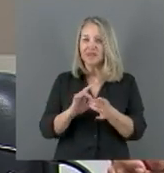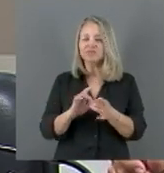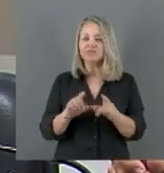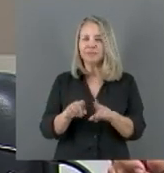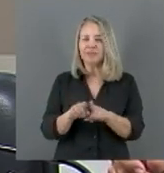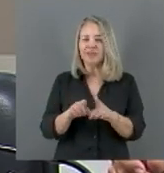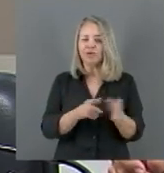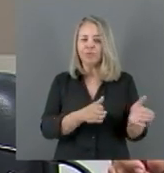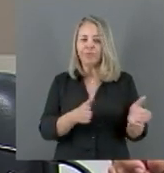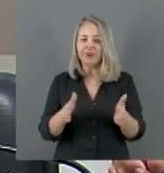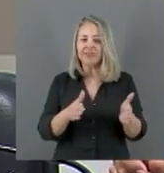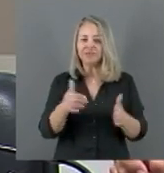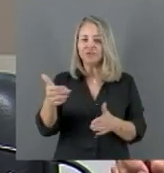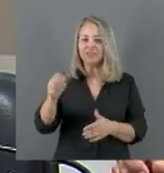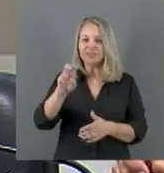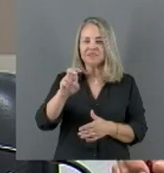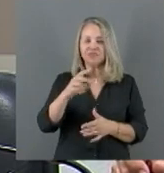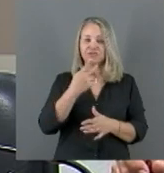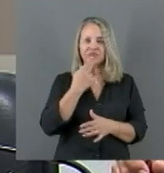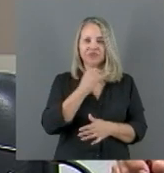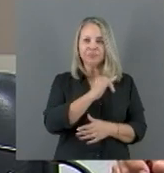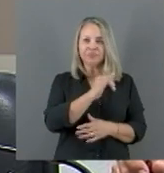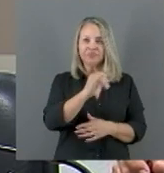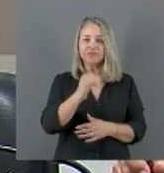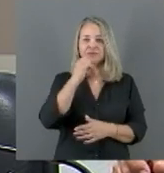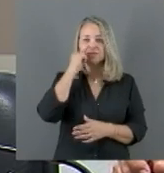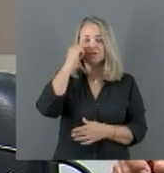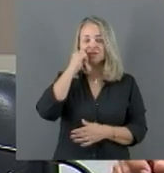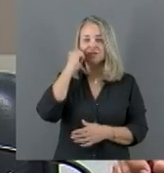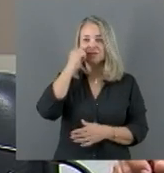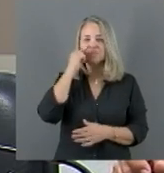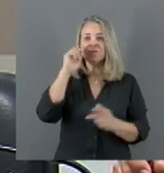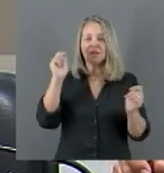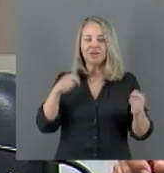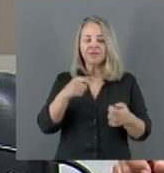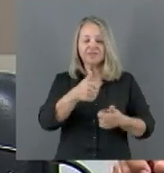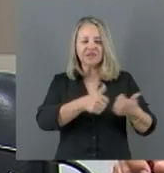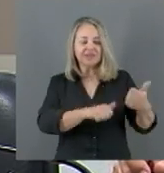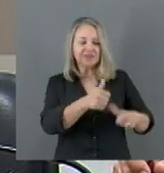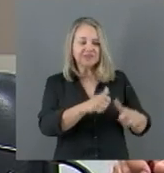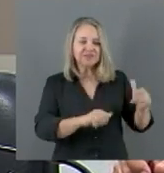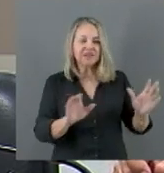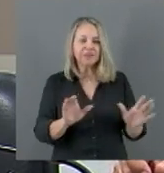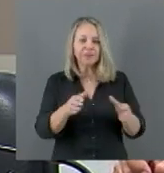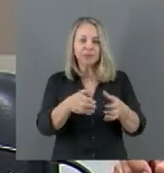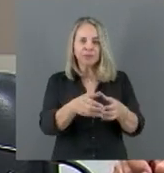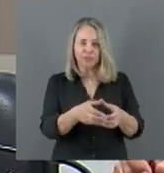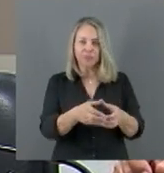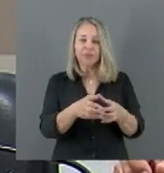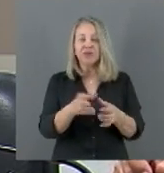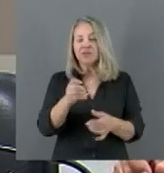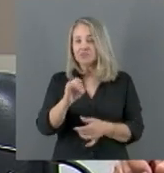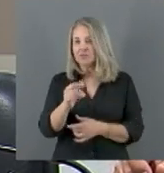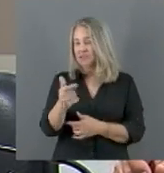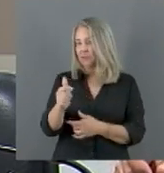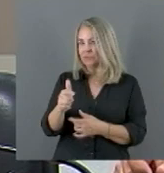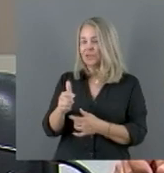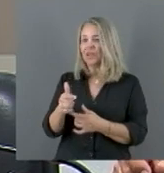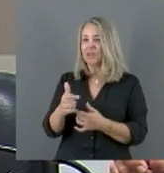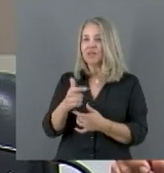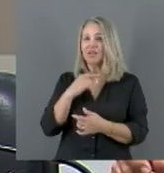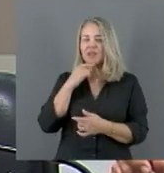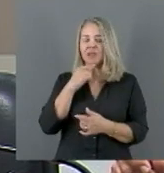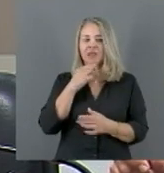para manifestação dos senadores a fim de que sejam analisados pelo colegiado. Caso não haja manifestação,